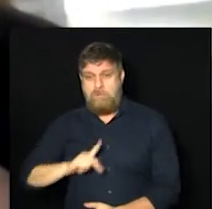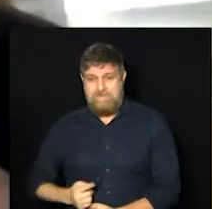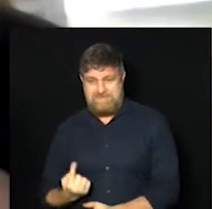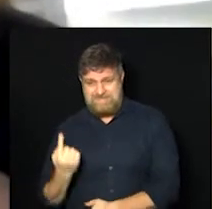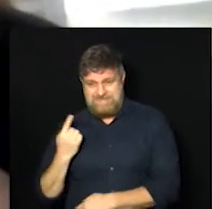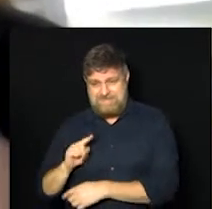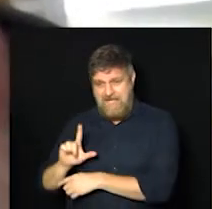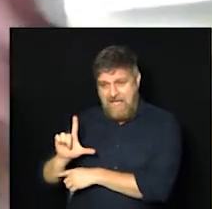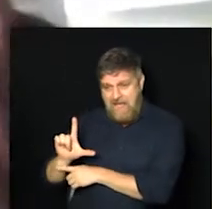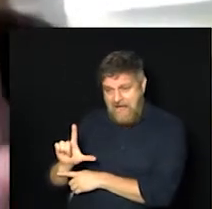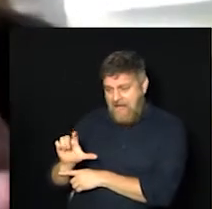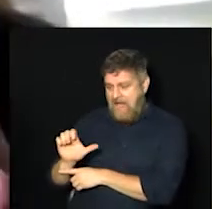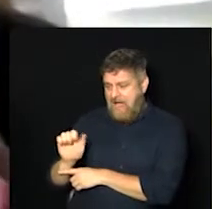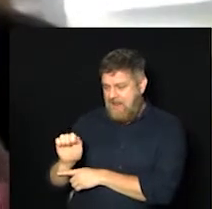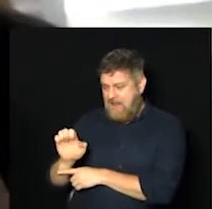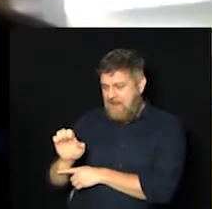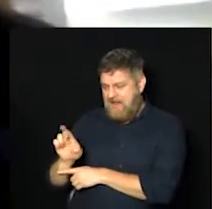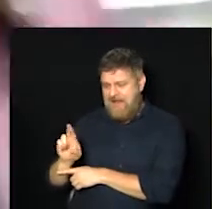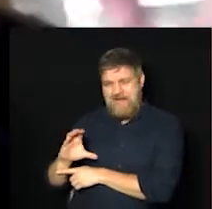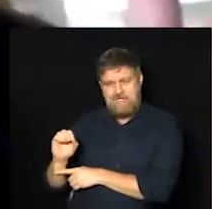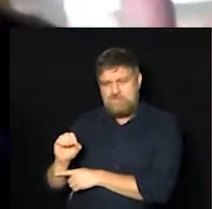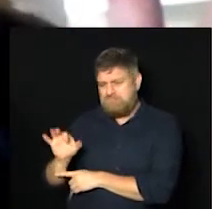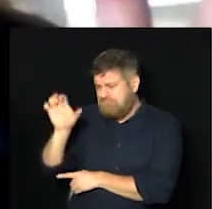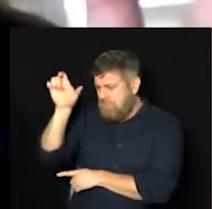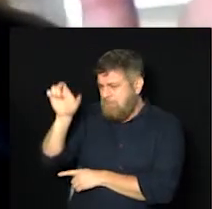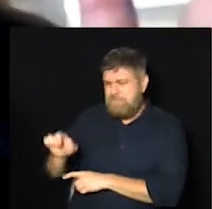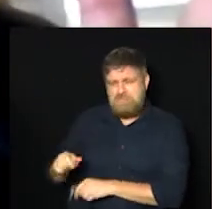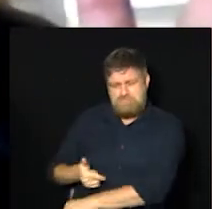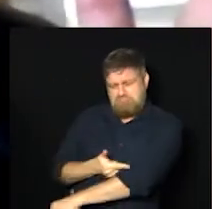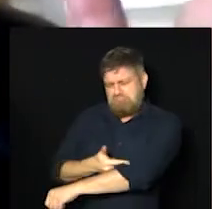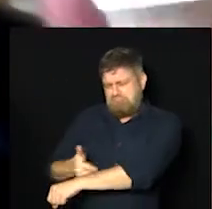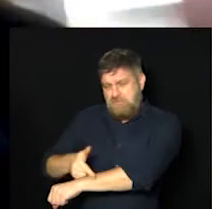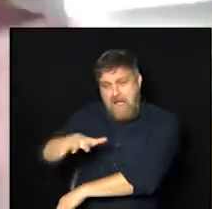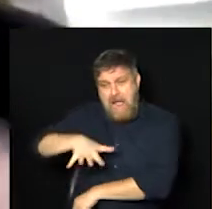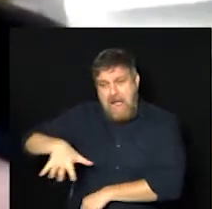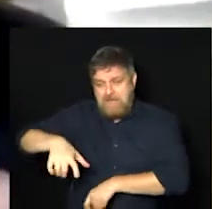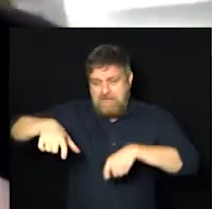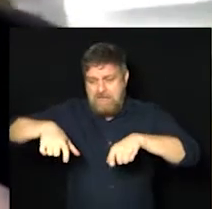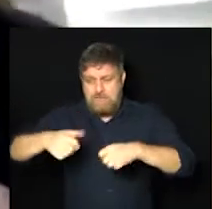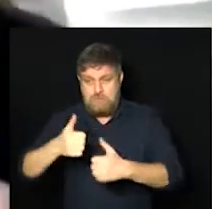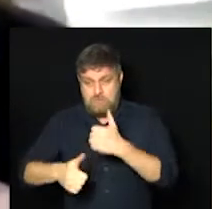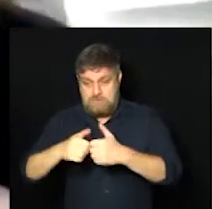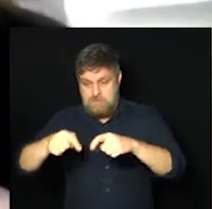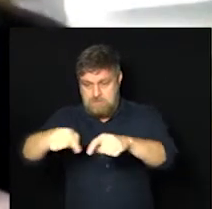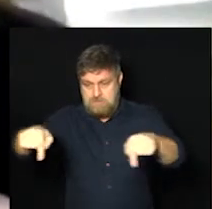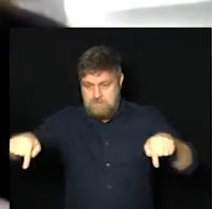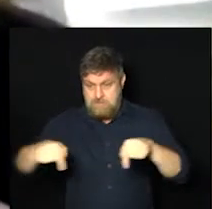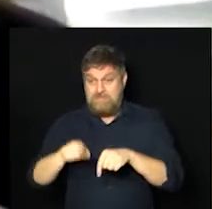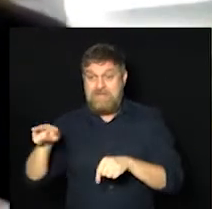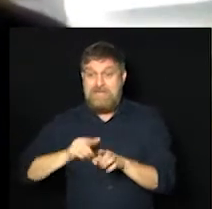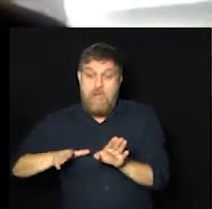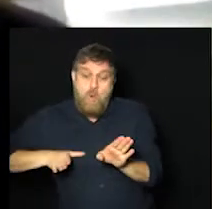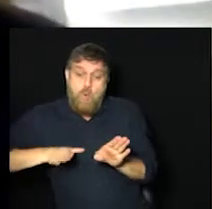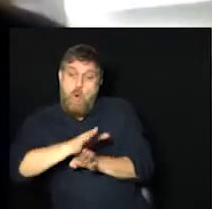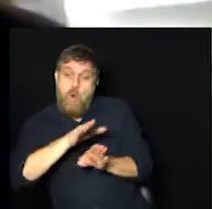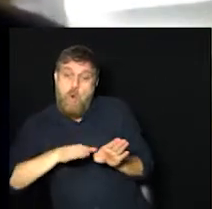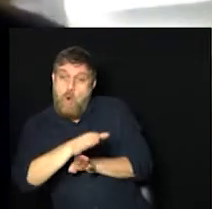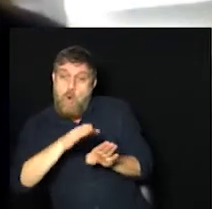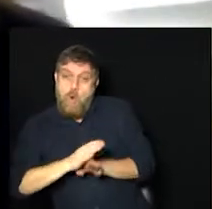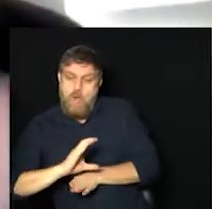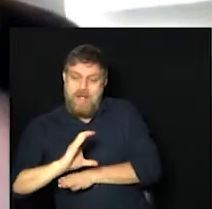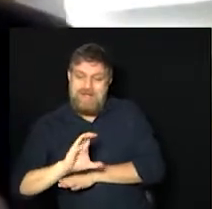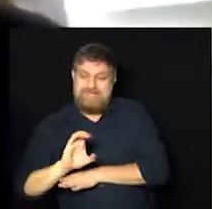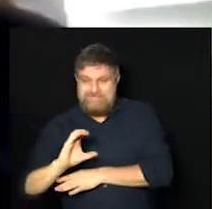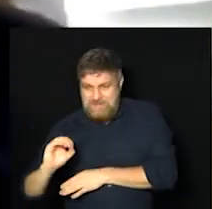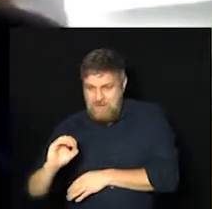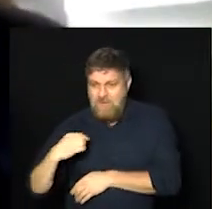Laércio Graça, que é um dos caras mais respeitados no mundo do futsal, hoje ele é o CEO da Liga. Nós contratamos eles